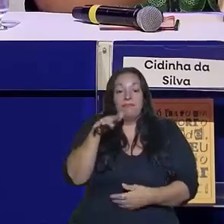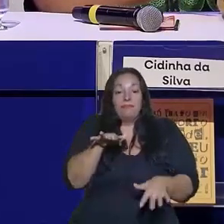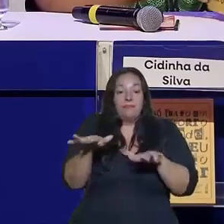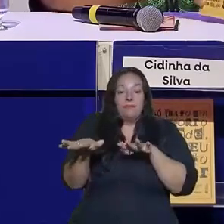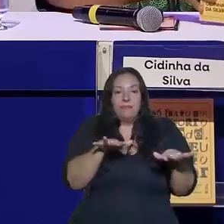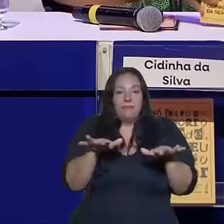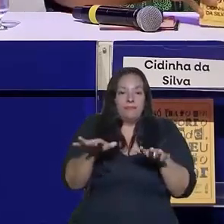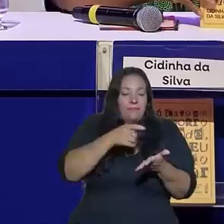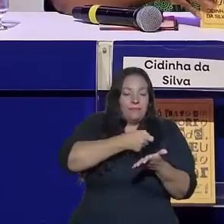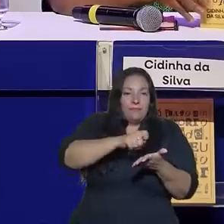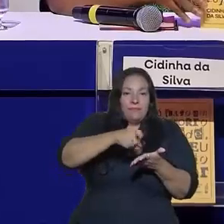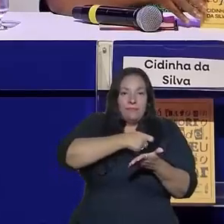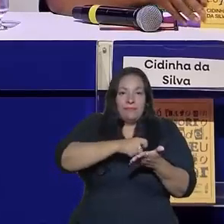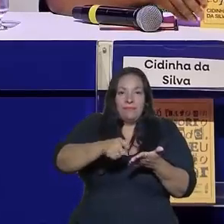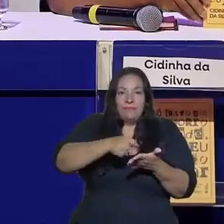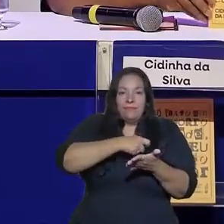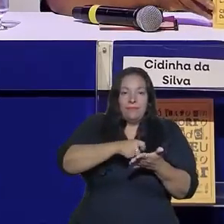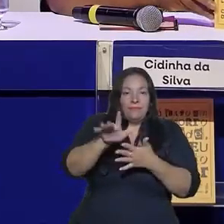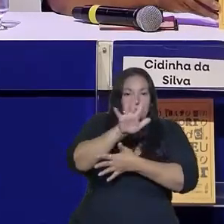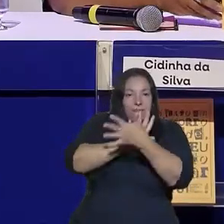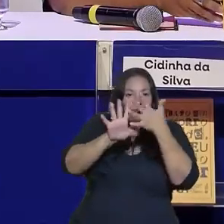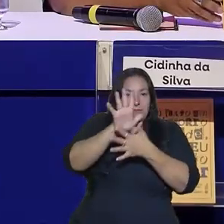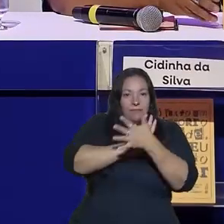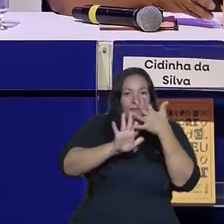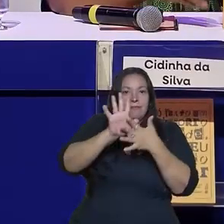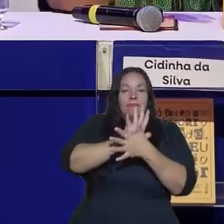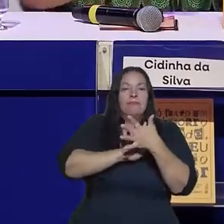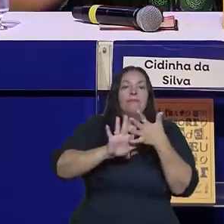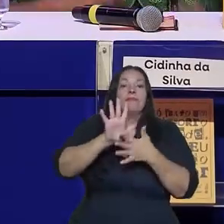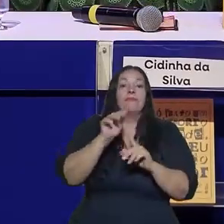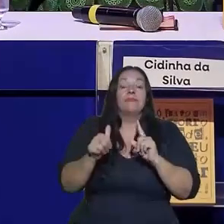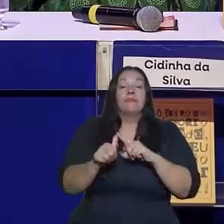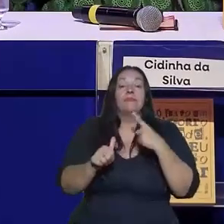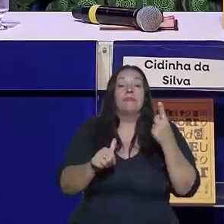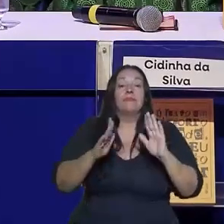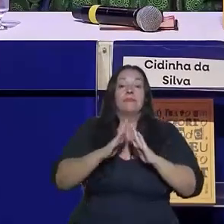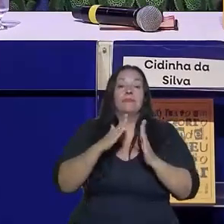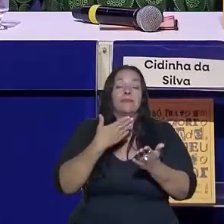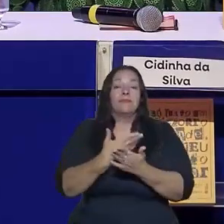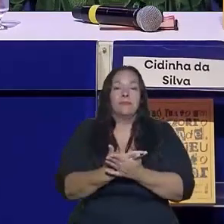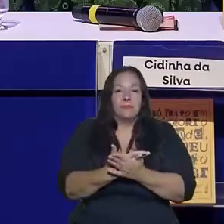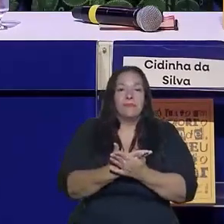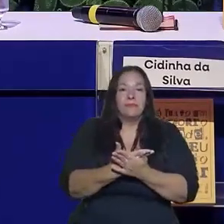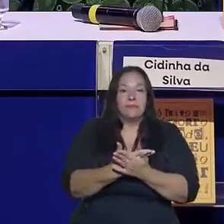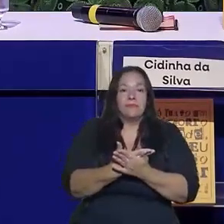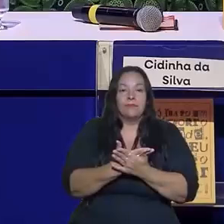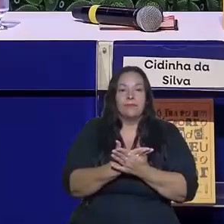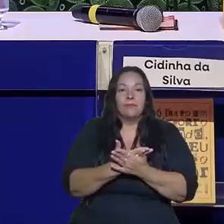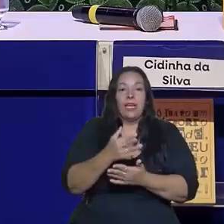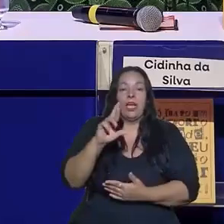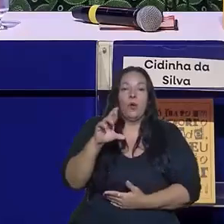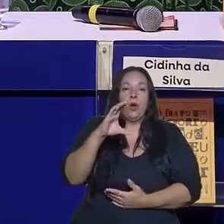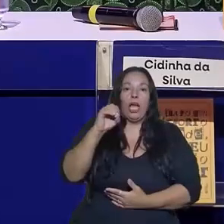movimento de escrita, no meu movimento de escuta, sem marcar as primeiras escolas, né, que são o Recôncavo